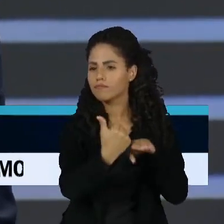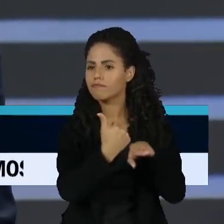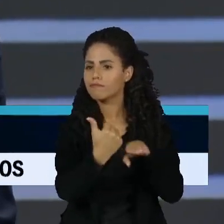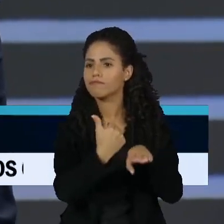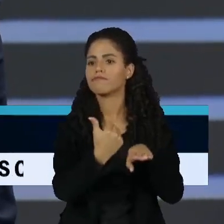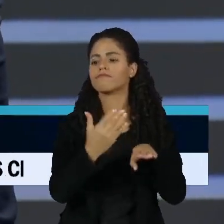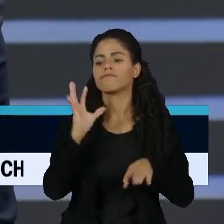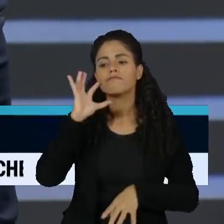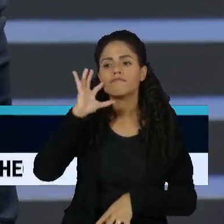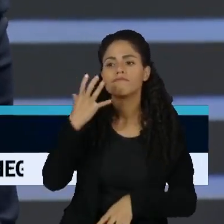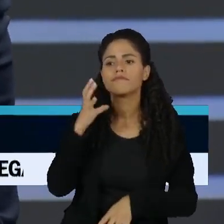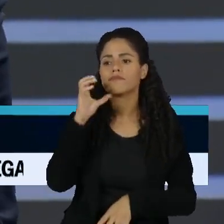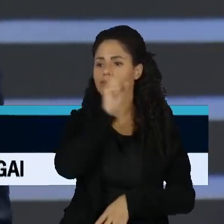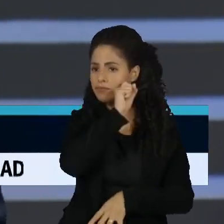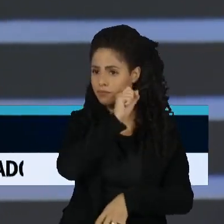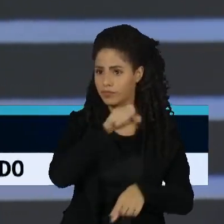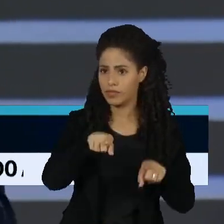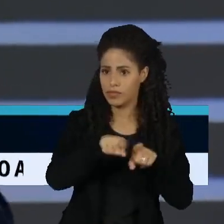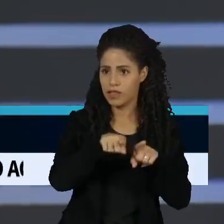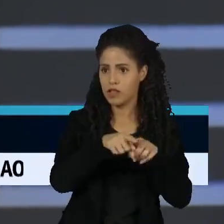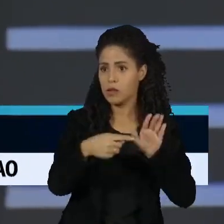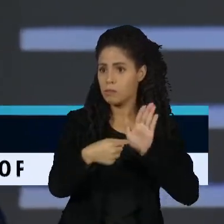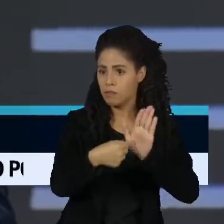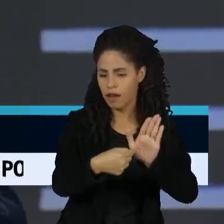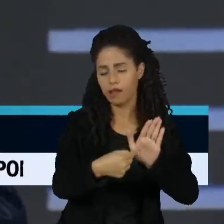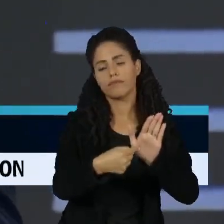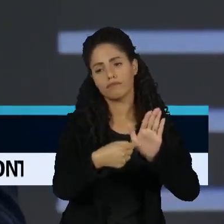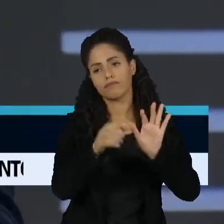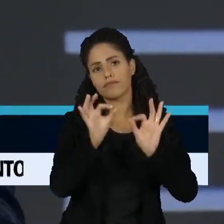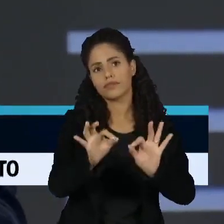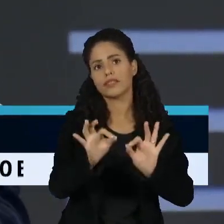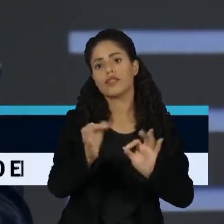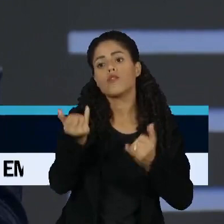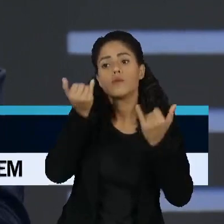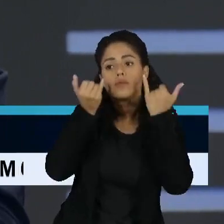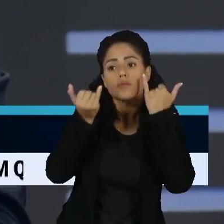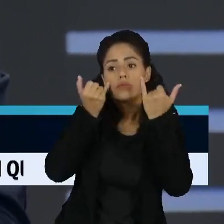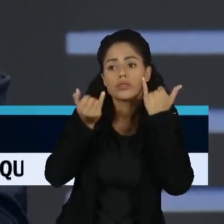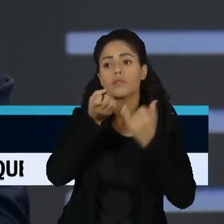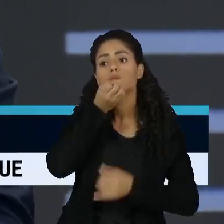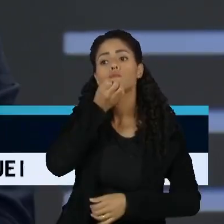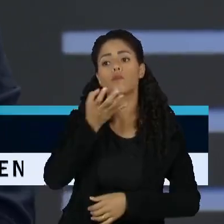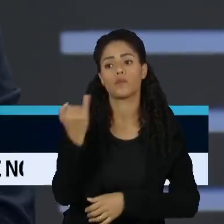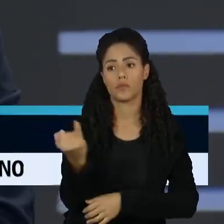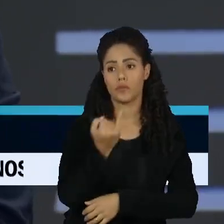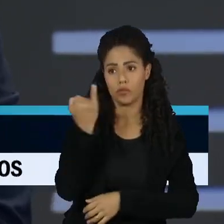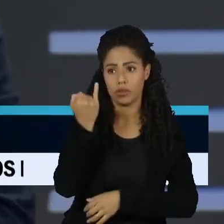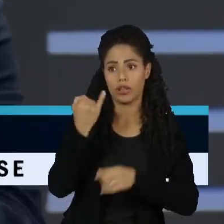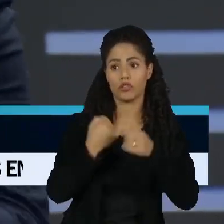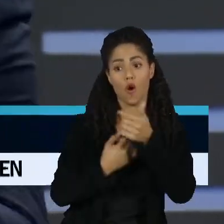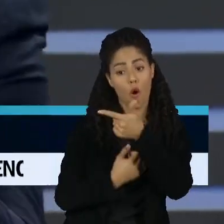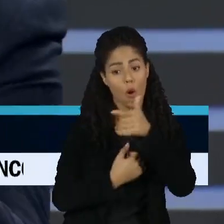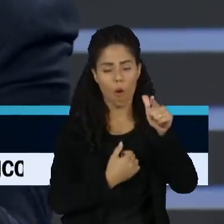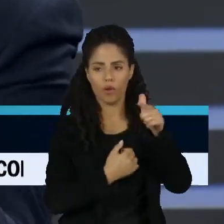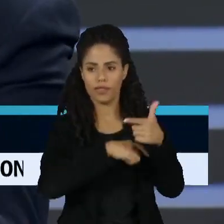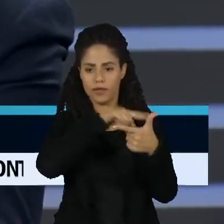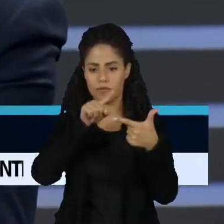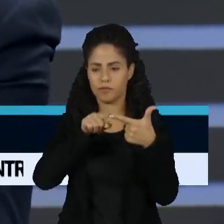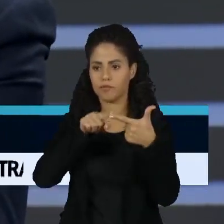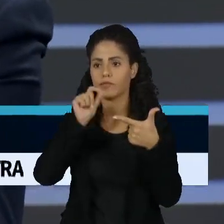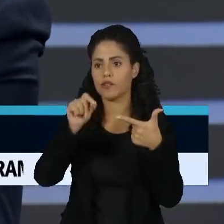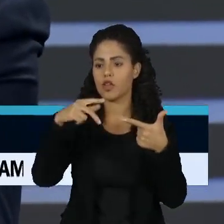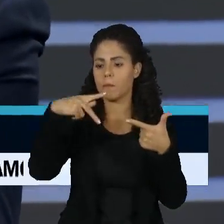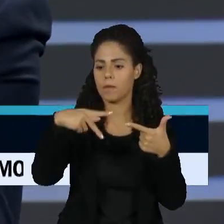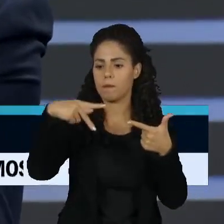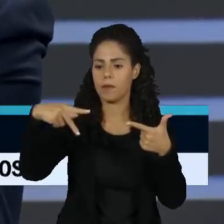bem de solução que você está colocando, no caso, estrada. Então, esse é um dado bastante importante. Na outra é a questão da